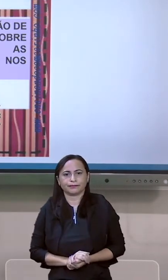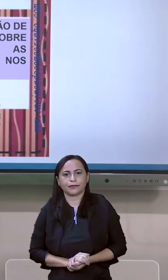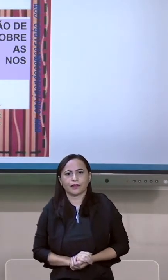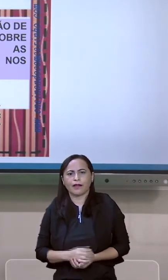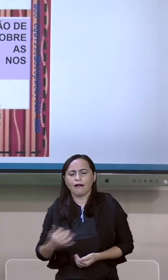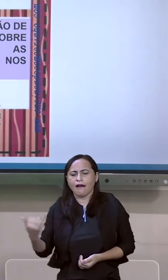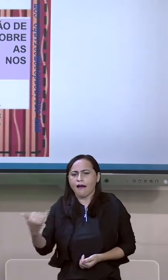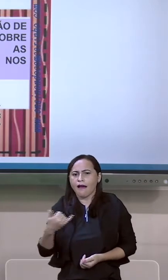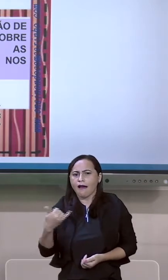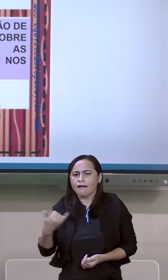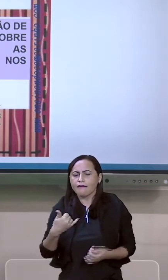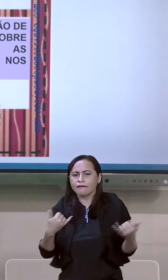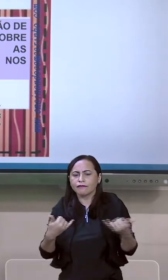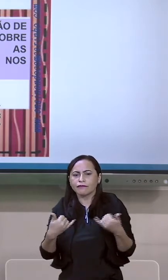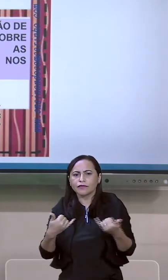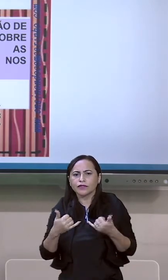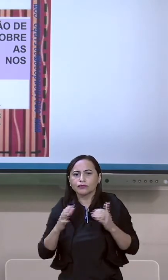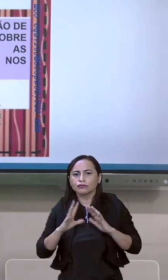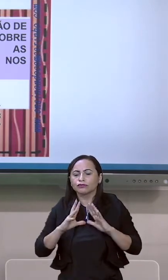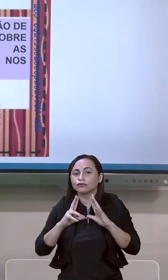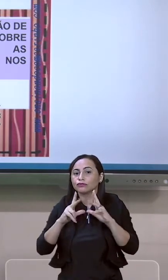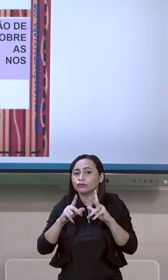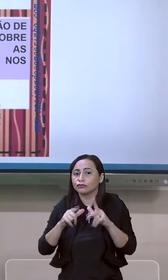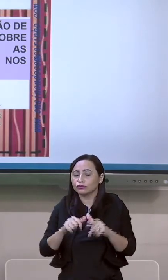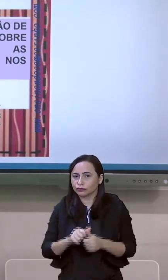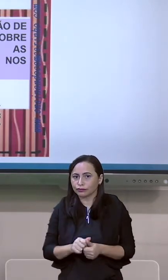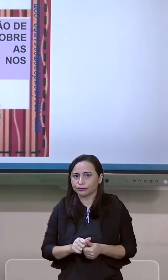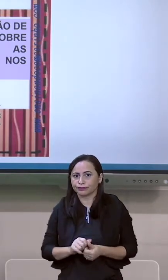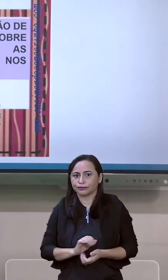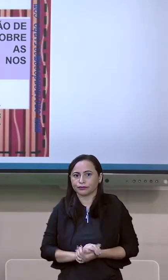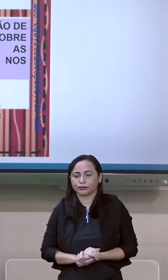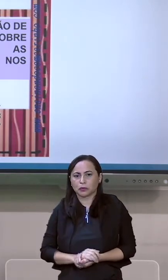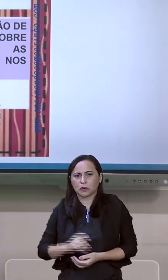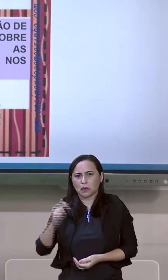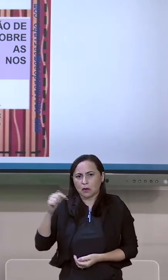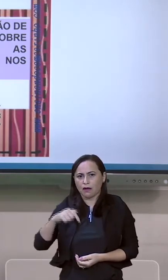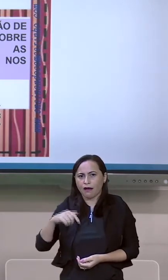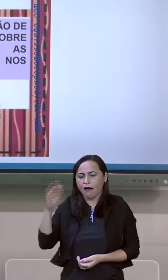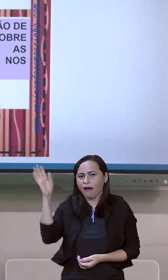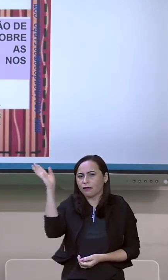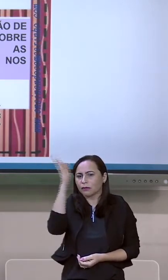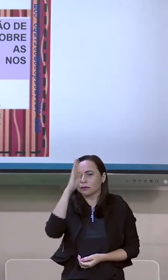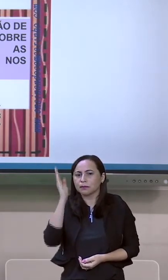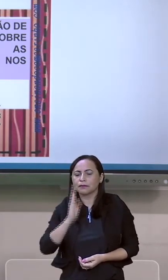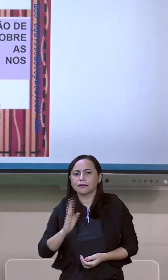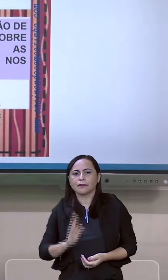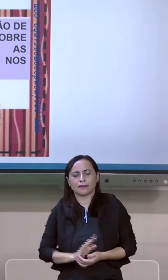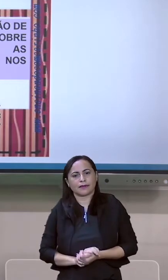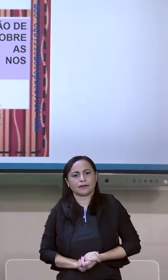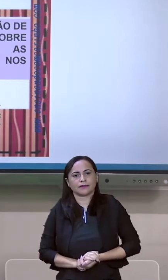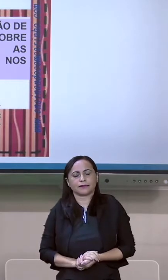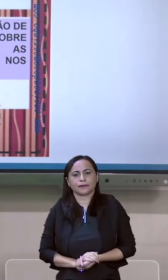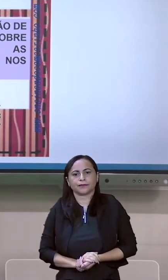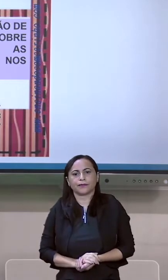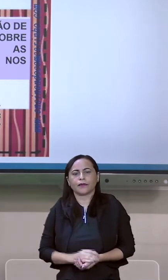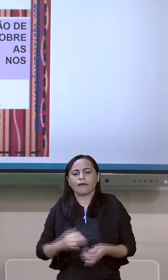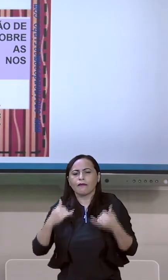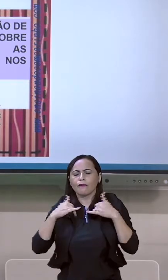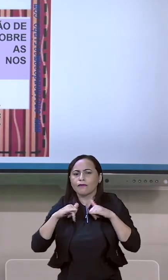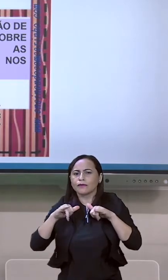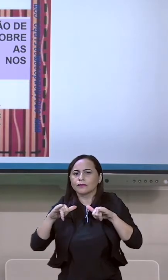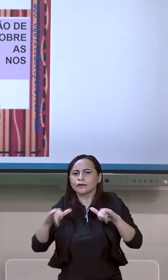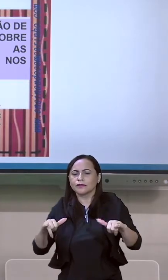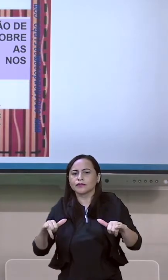país, no nosso Brasil. Então, a notícia, ela vem, gente, pra informar, ela vai te contar